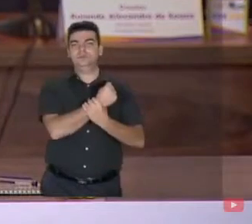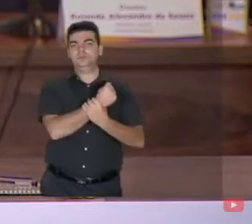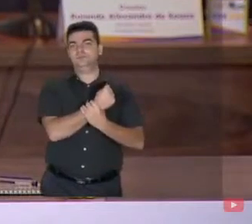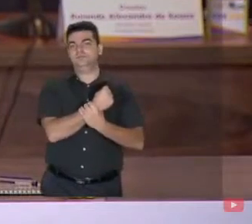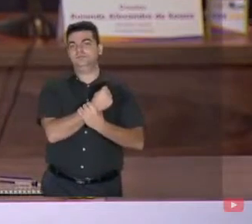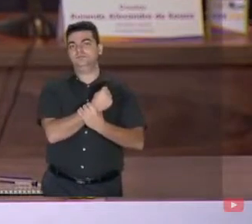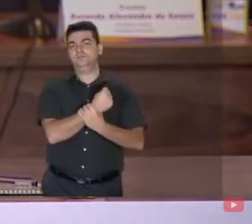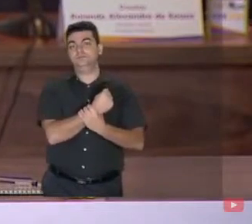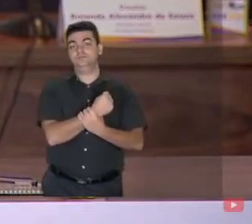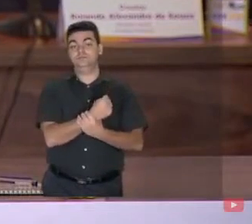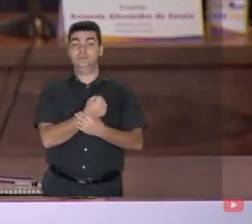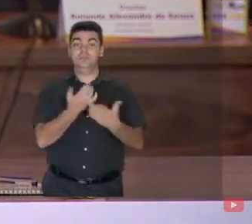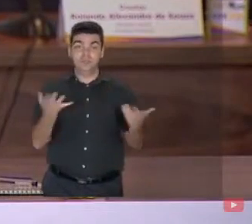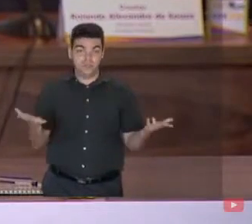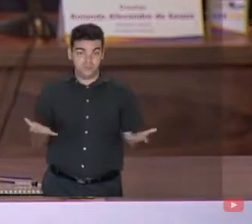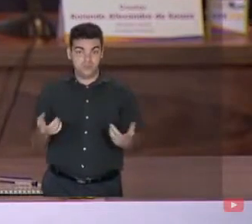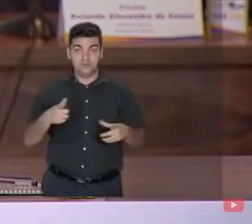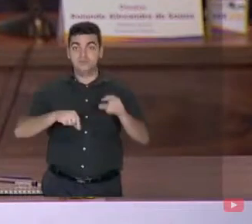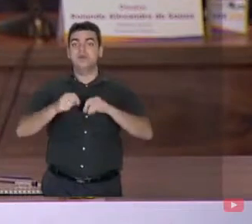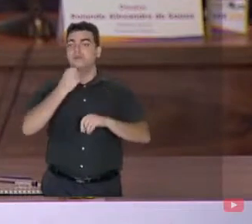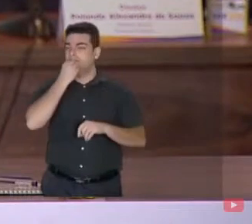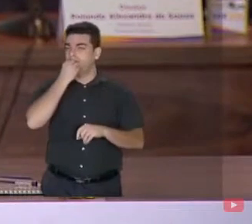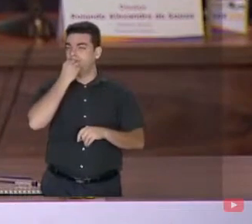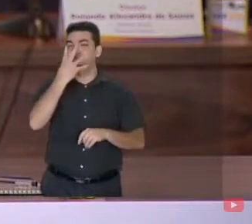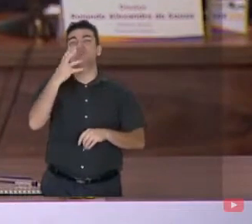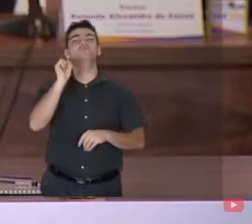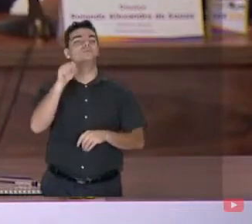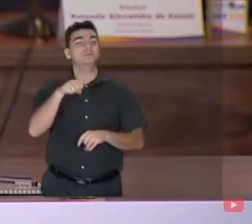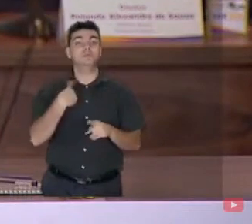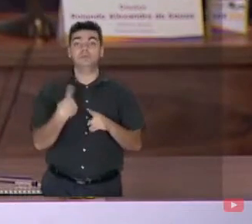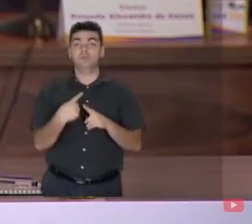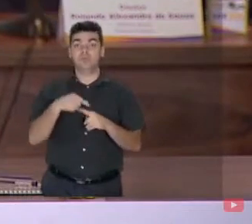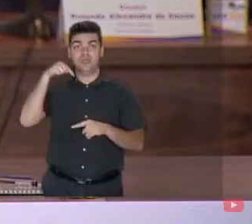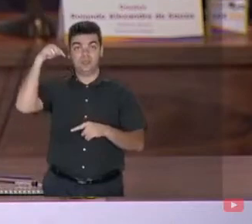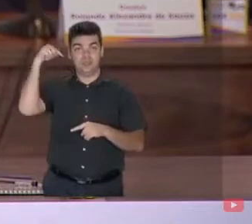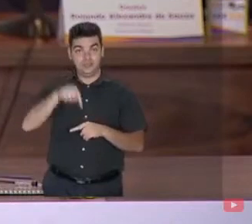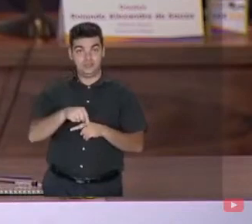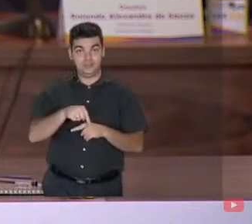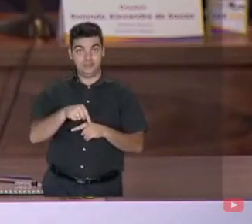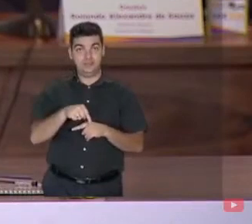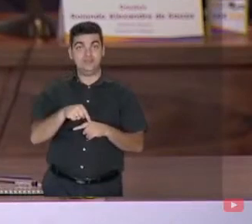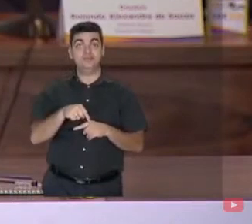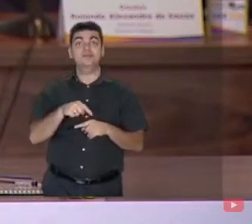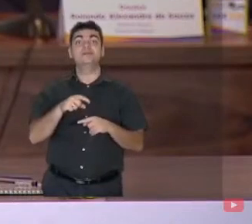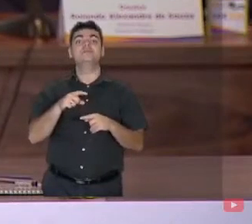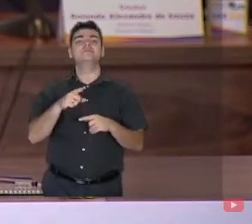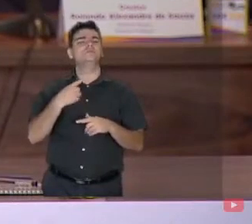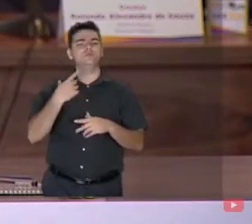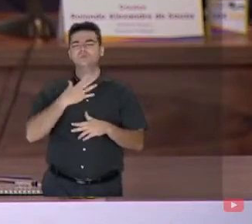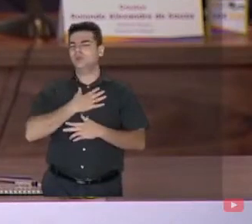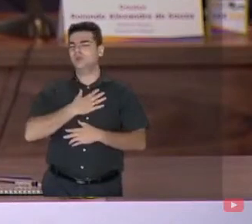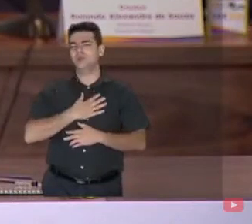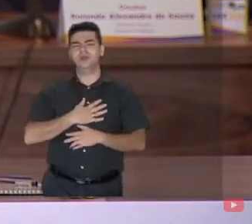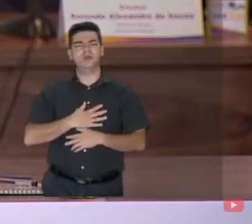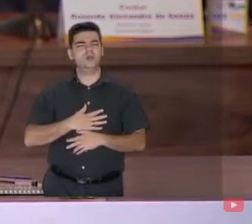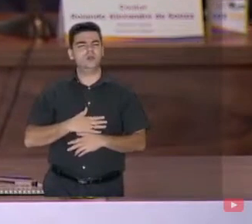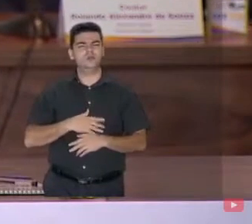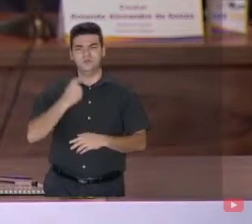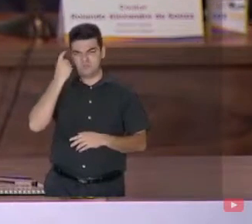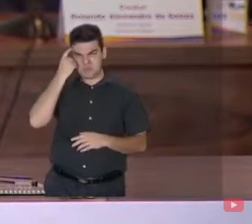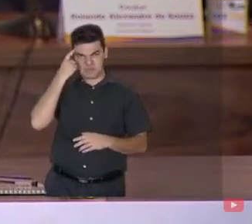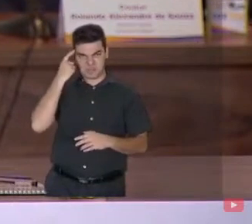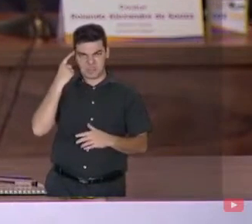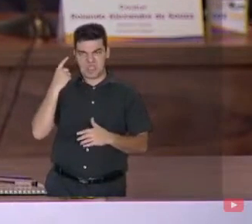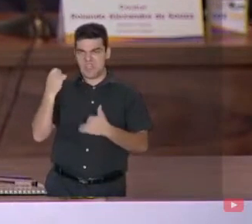ela é extremamente positiva, porque nós estamos tranquilos do ponto de vista